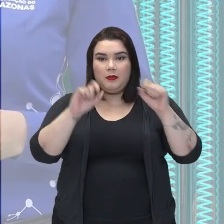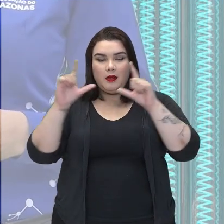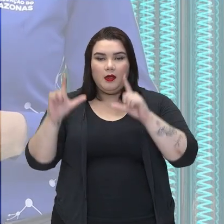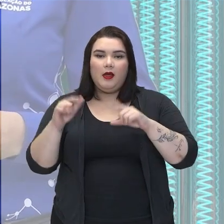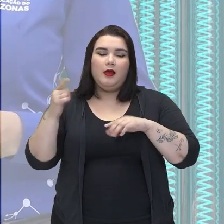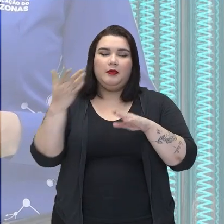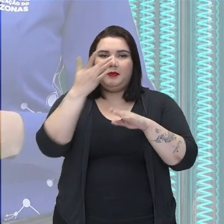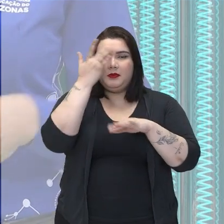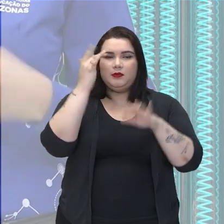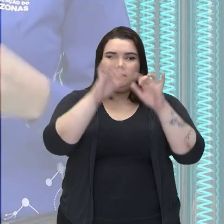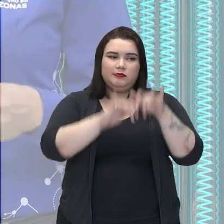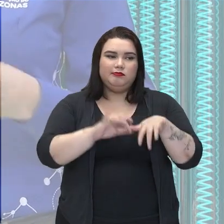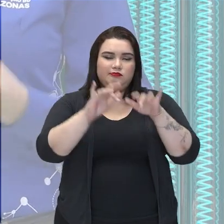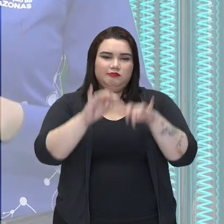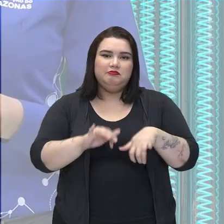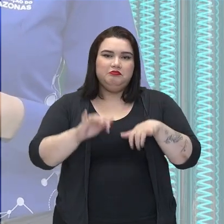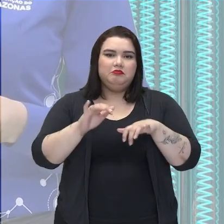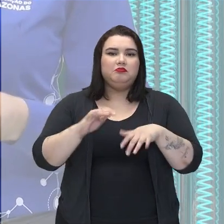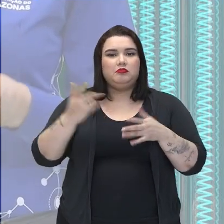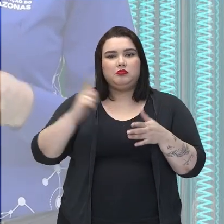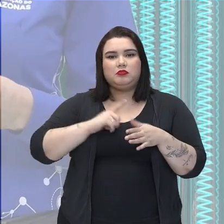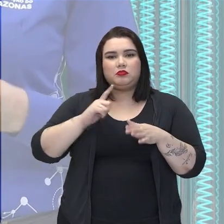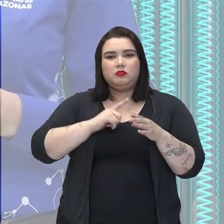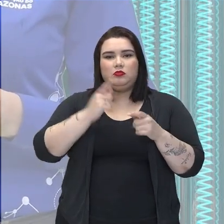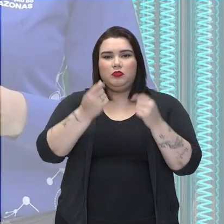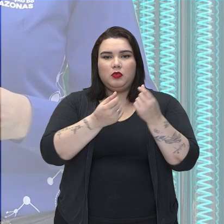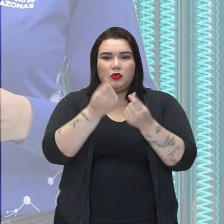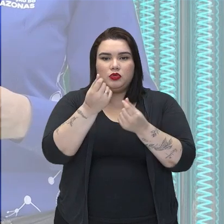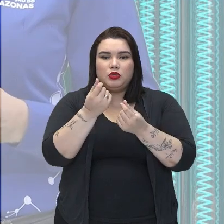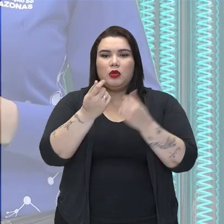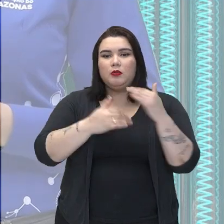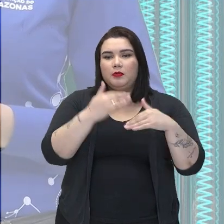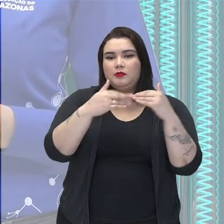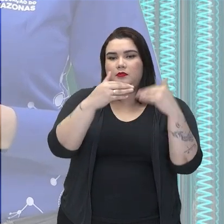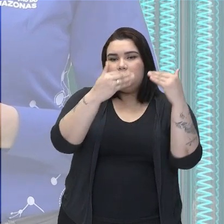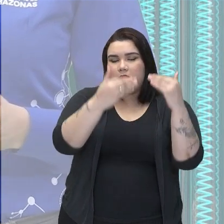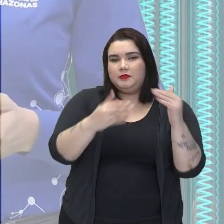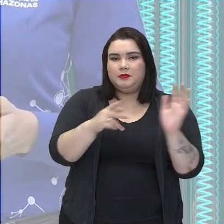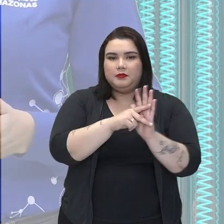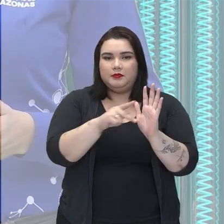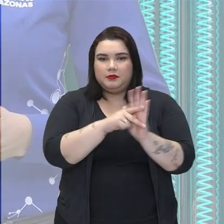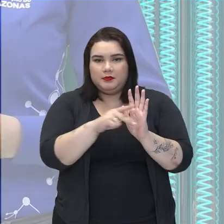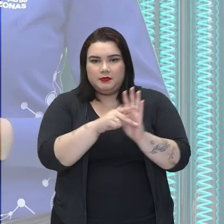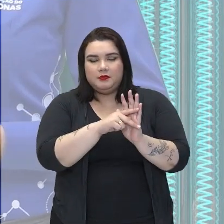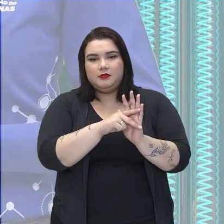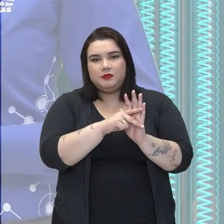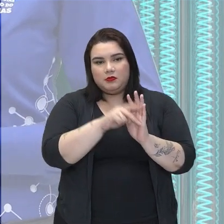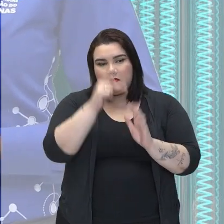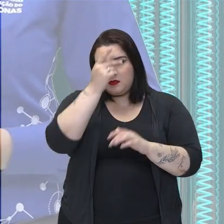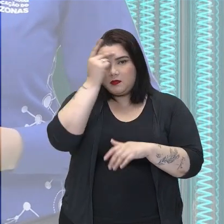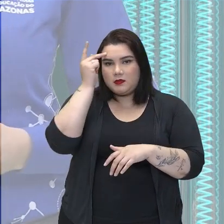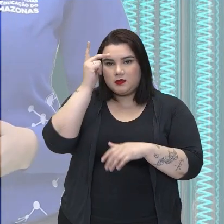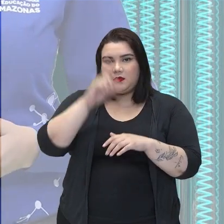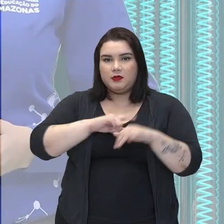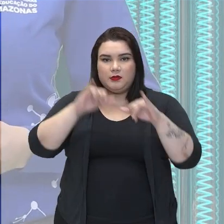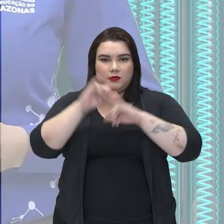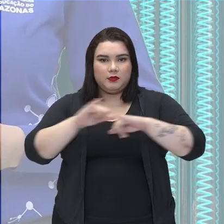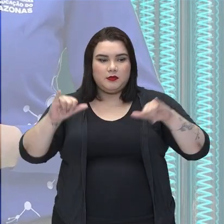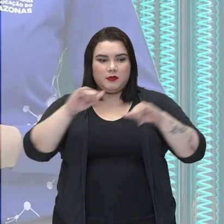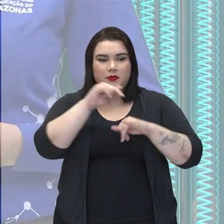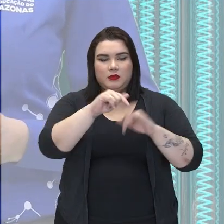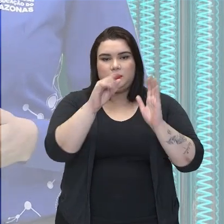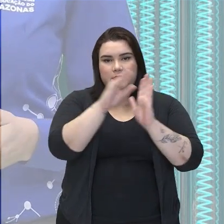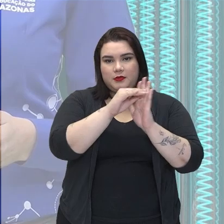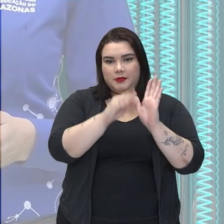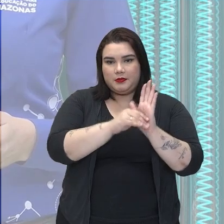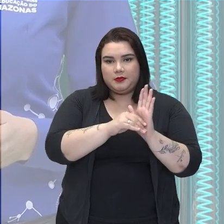Gerar mais acessos, né, e gerar, né, monetariamente, né, uma rendinha a mais para quem está produzindo aquele